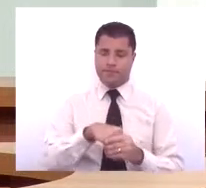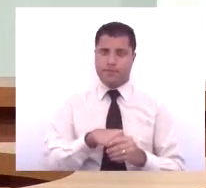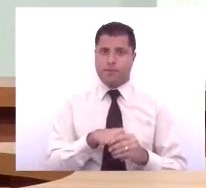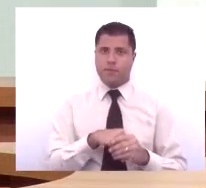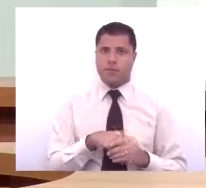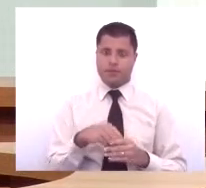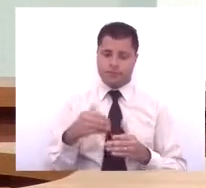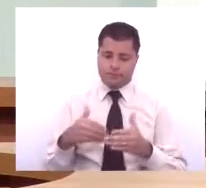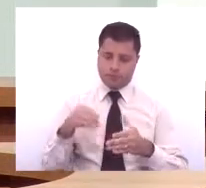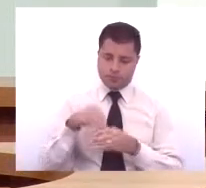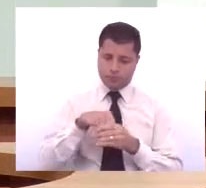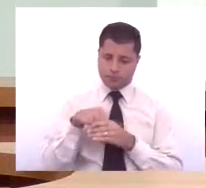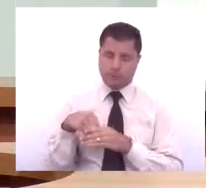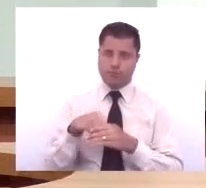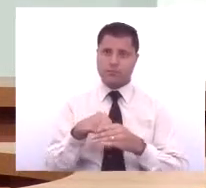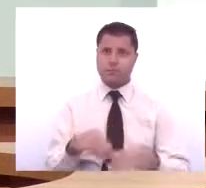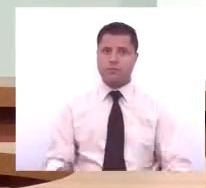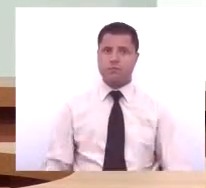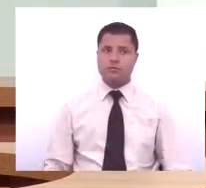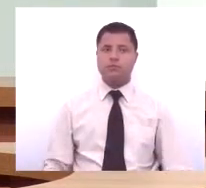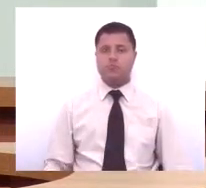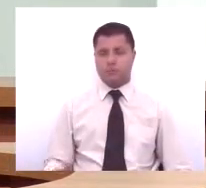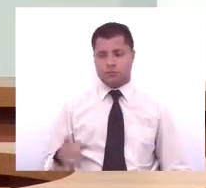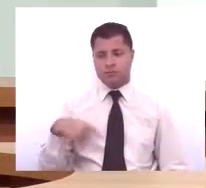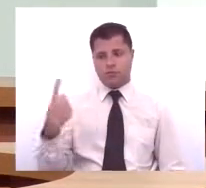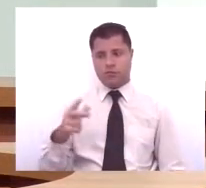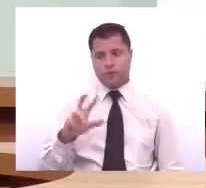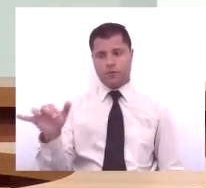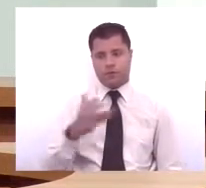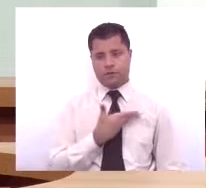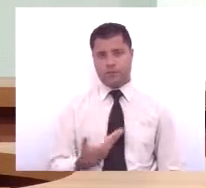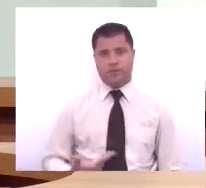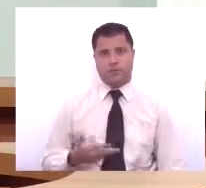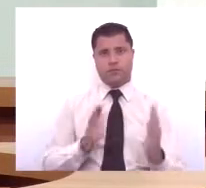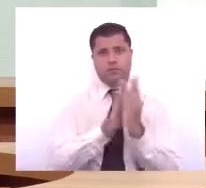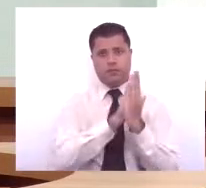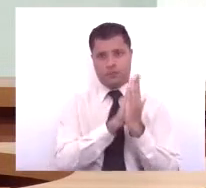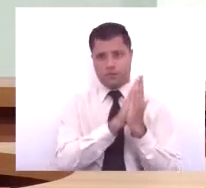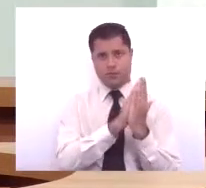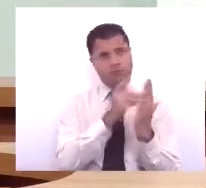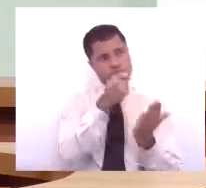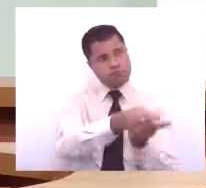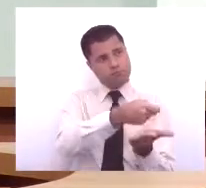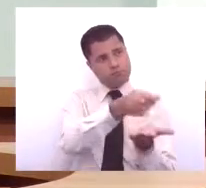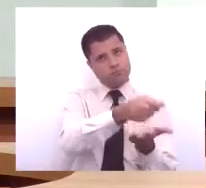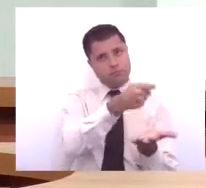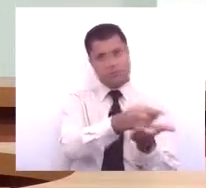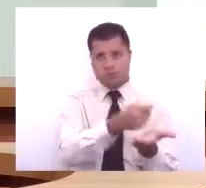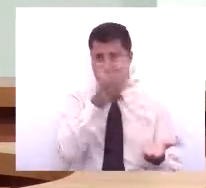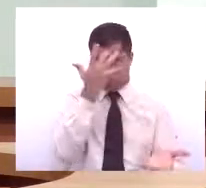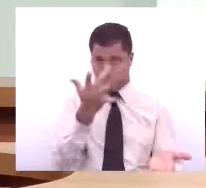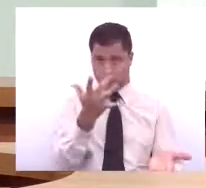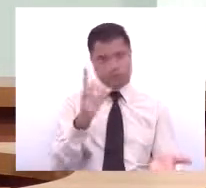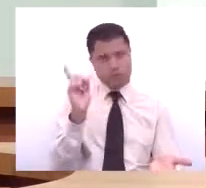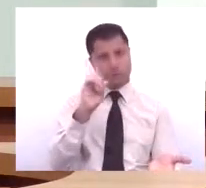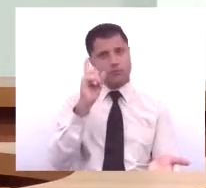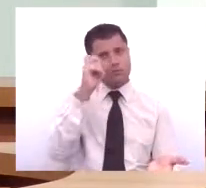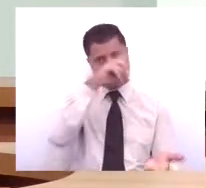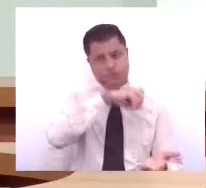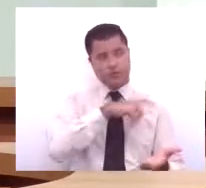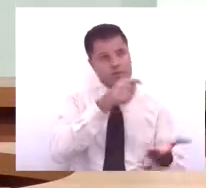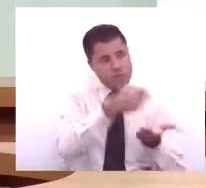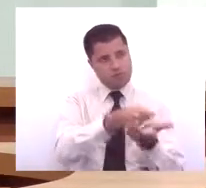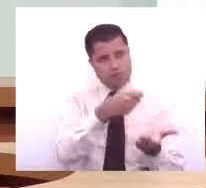eleição. Porque a gente vai cobrar o governo, a gente sabe que não é fácil cobrar o governo para que a gente